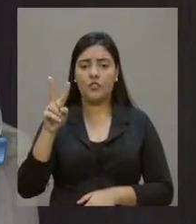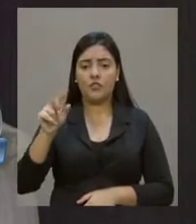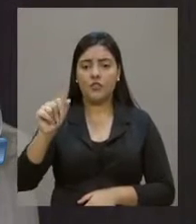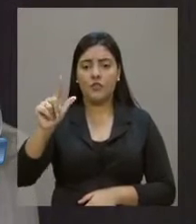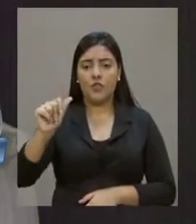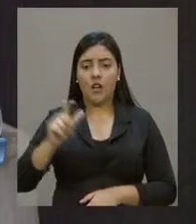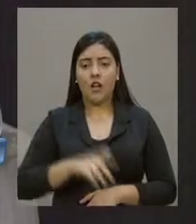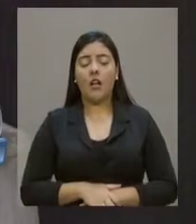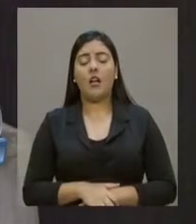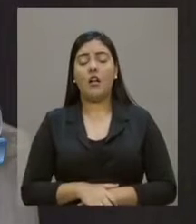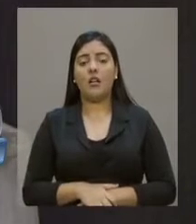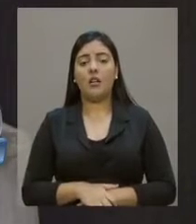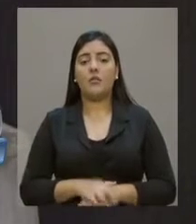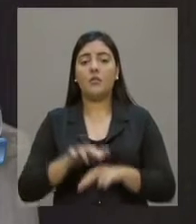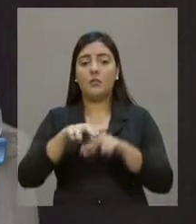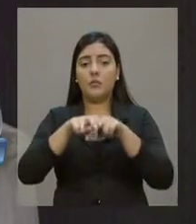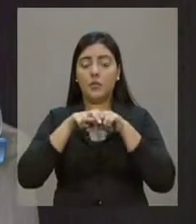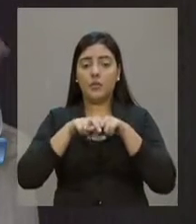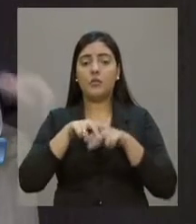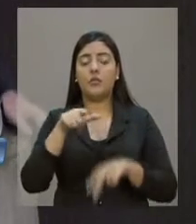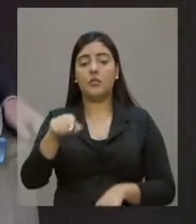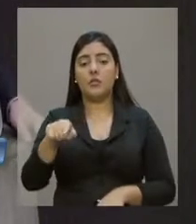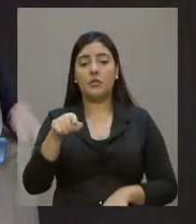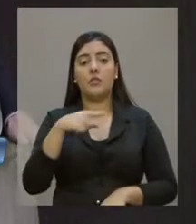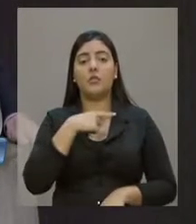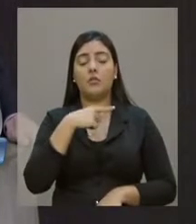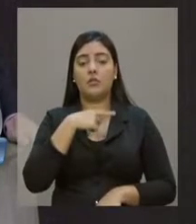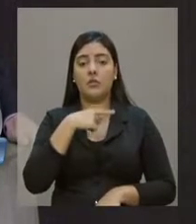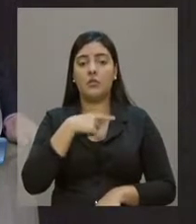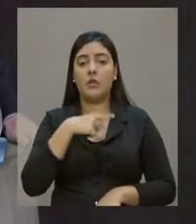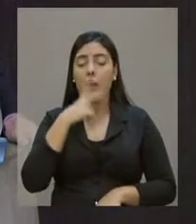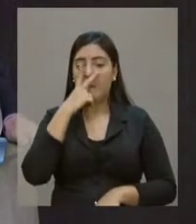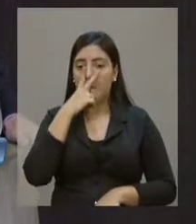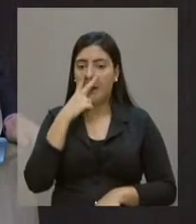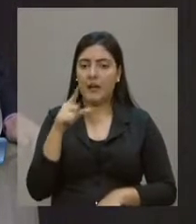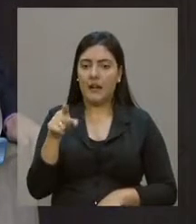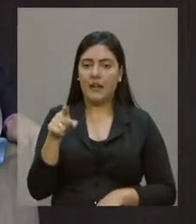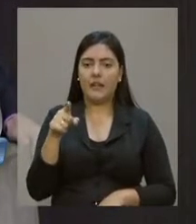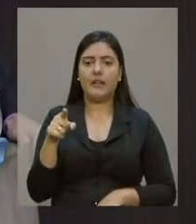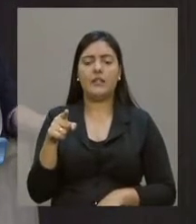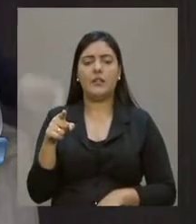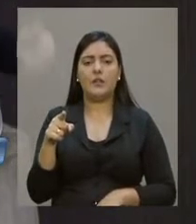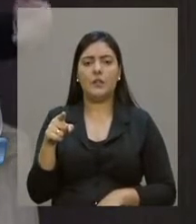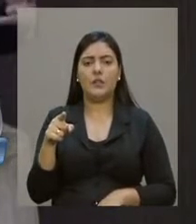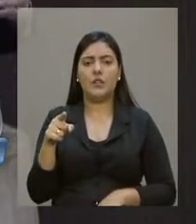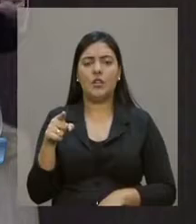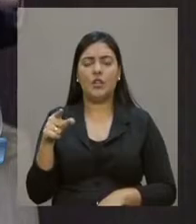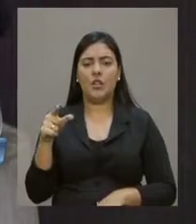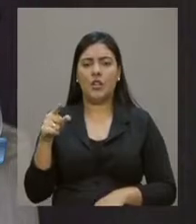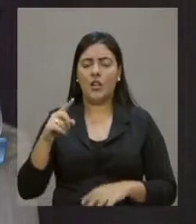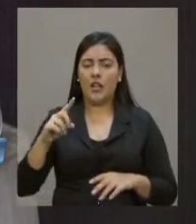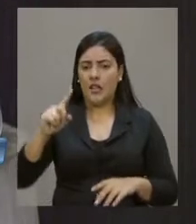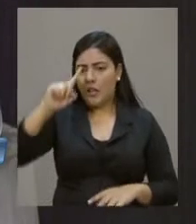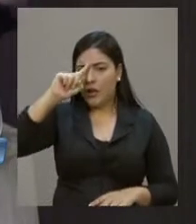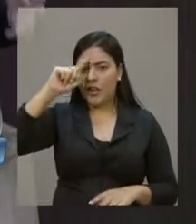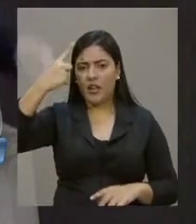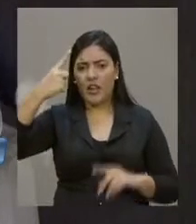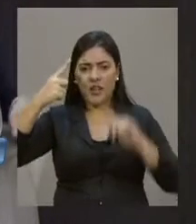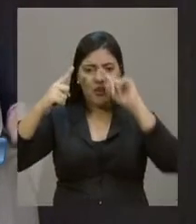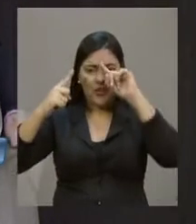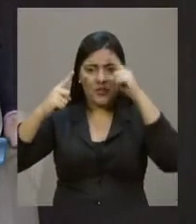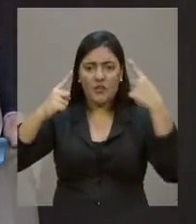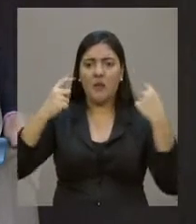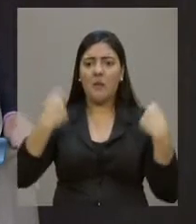ocupadas. E aí, num ato de inovação, sem dúvida alguma, de criatividade, o país precisa